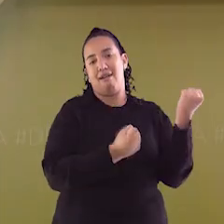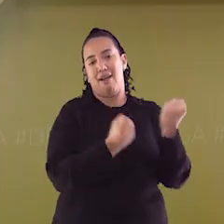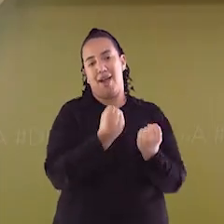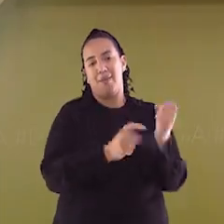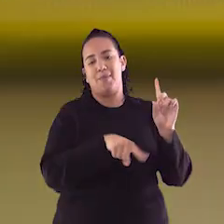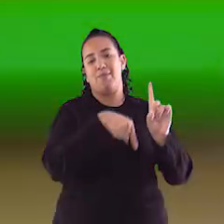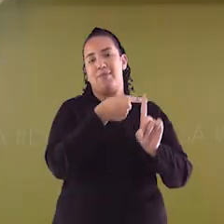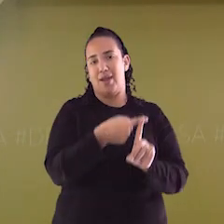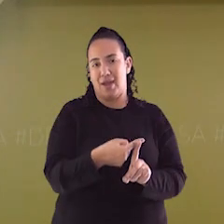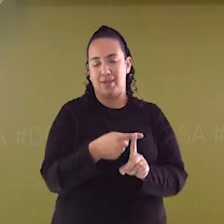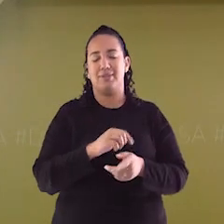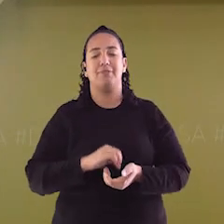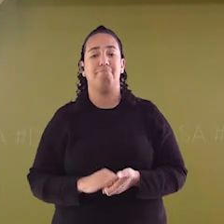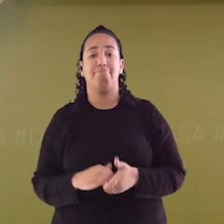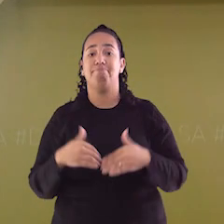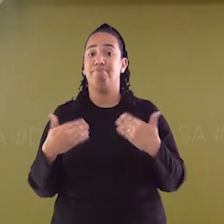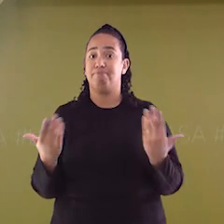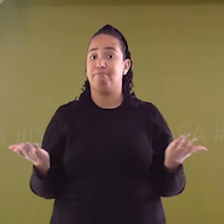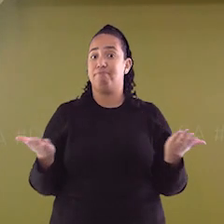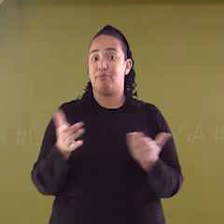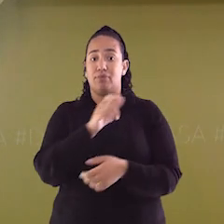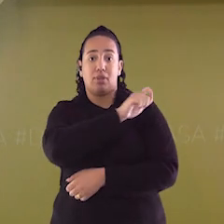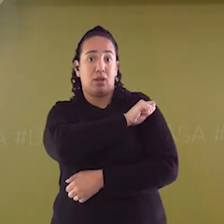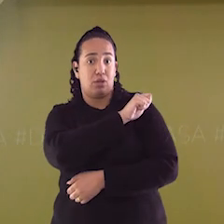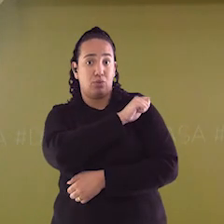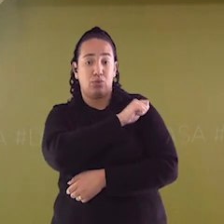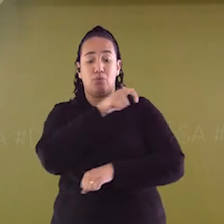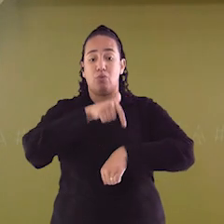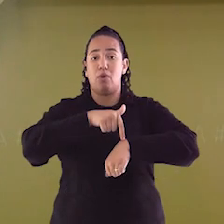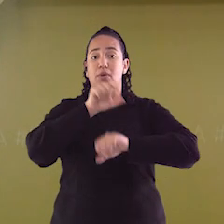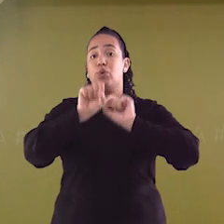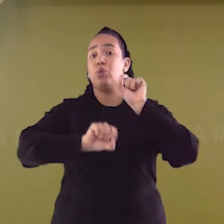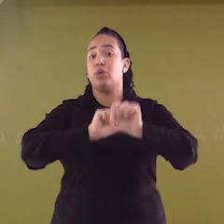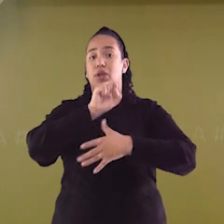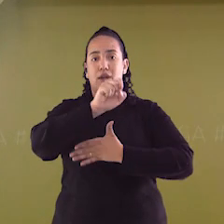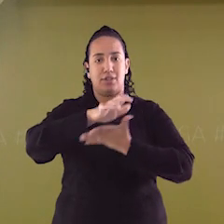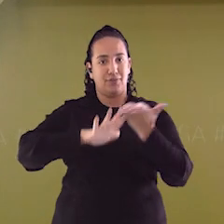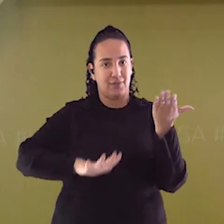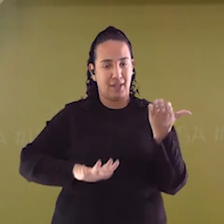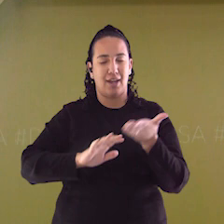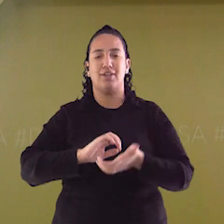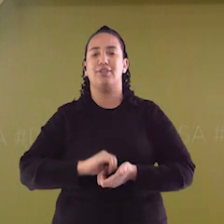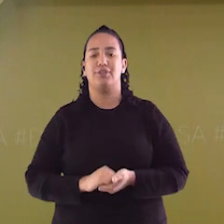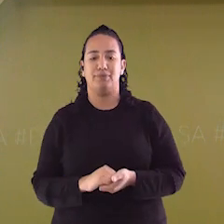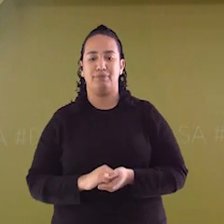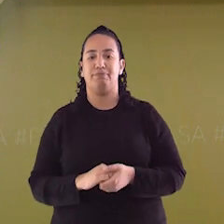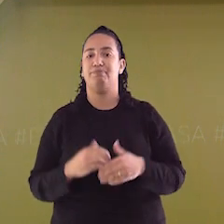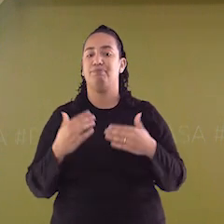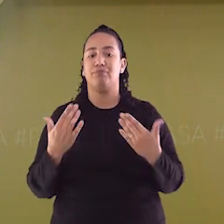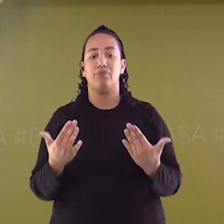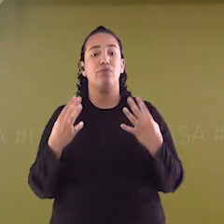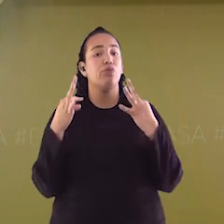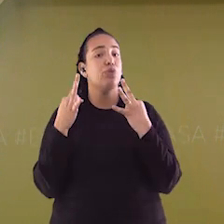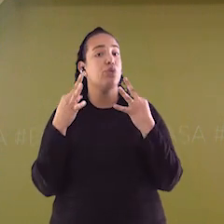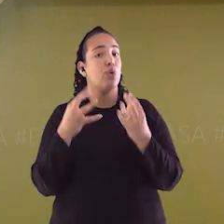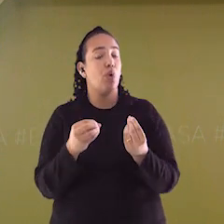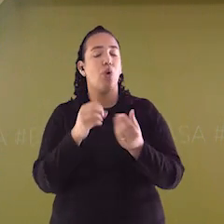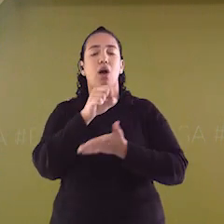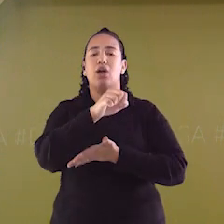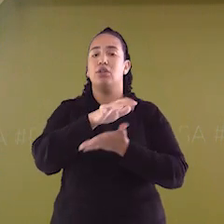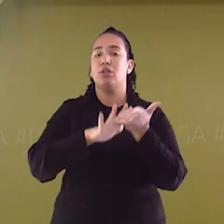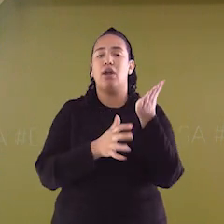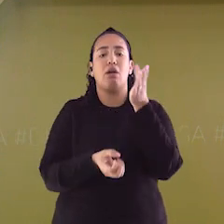indústria. Então, estudantes, agora chegou o momento da nossa atividade do dia. Todas as questões